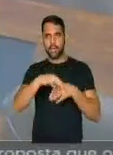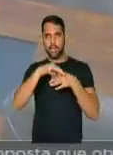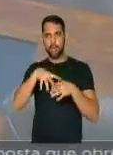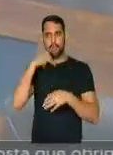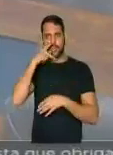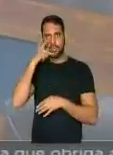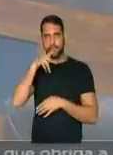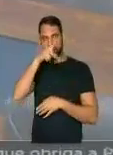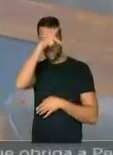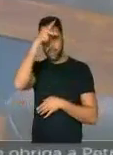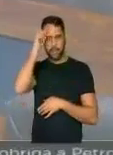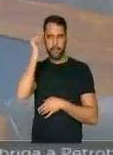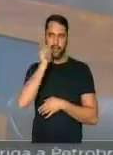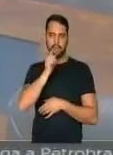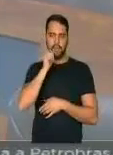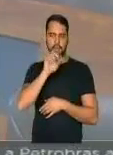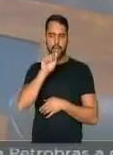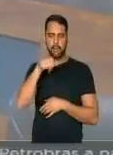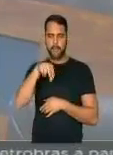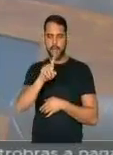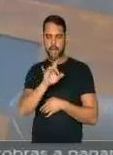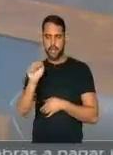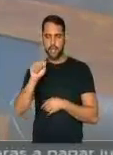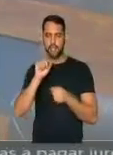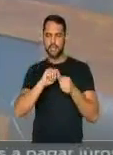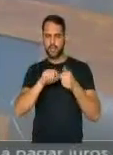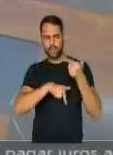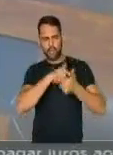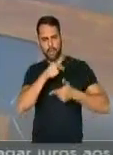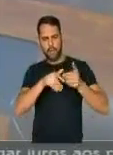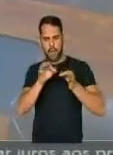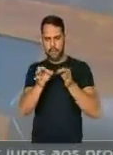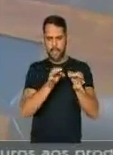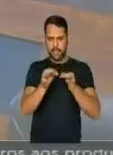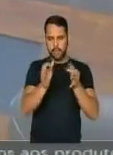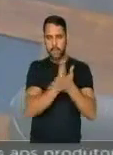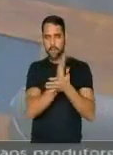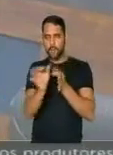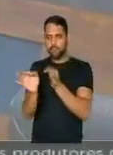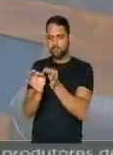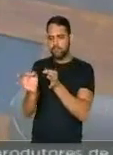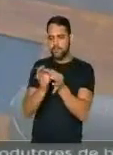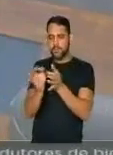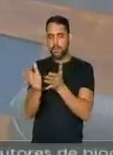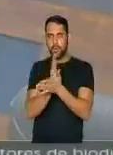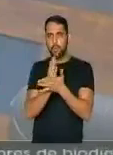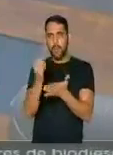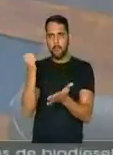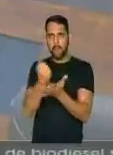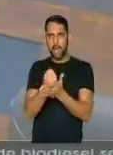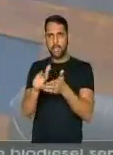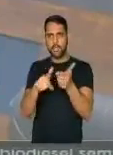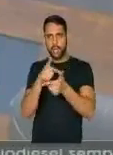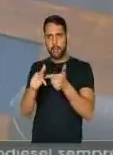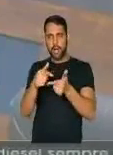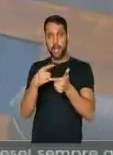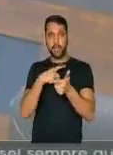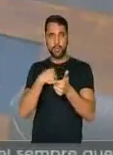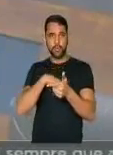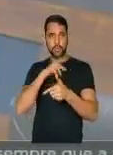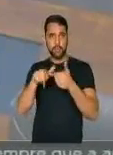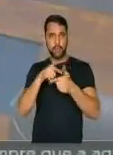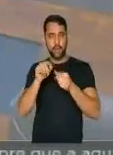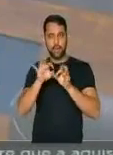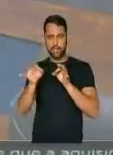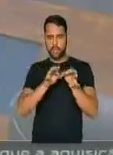politicamente pela prefeita Amanda Quintas que tem feito do planejamento e da organização uma marca do seu mandato realizou